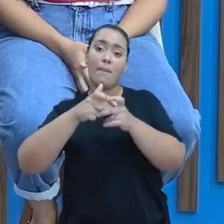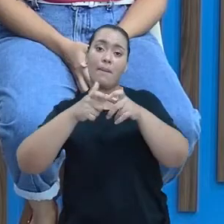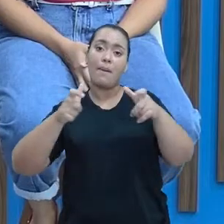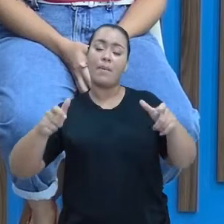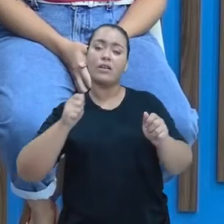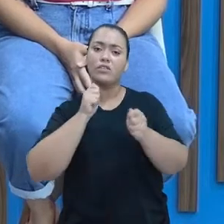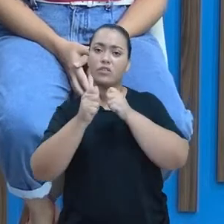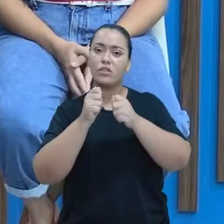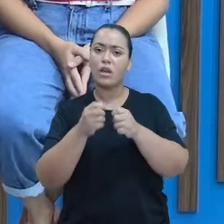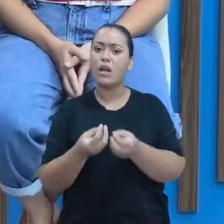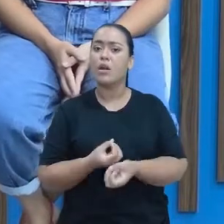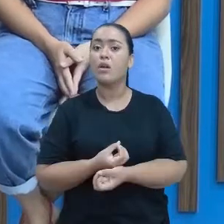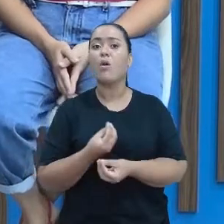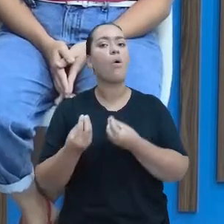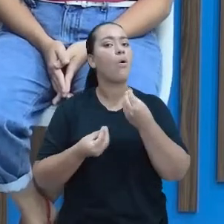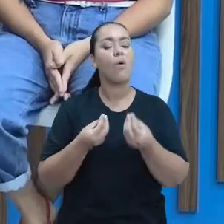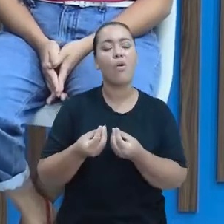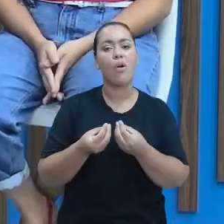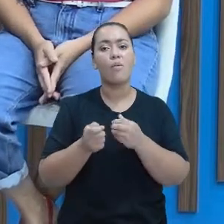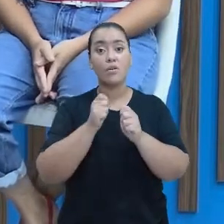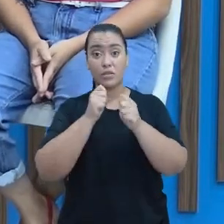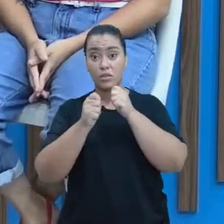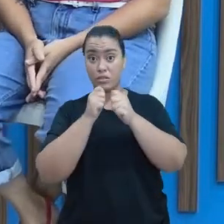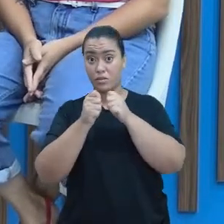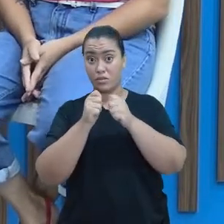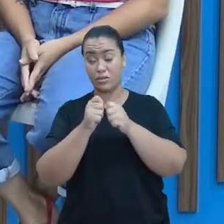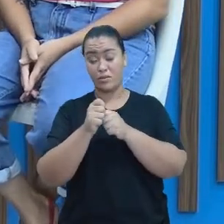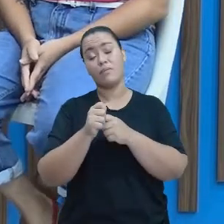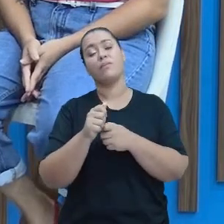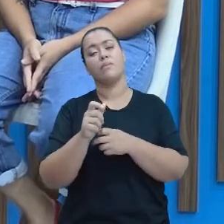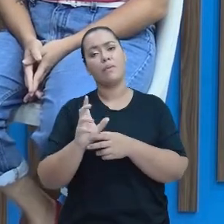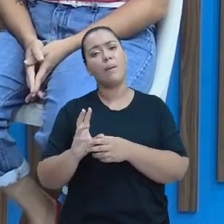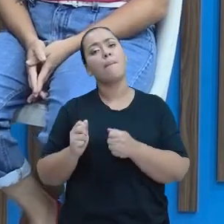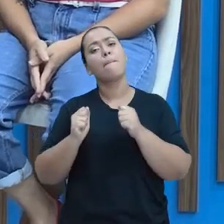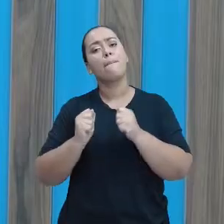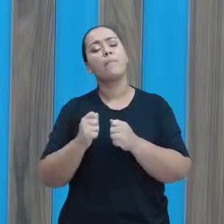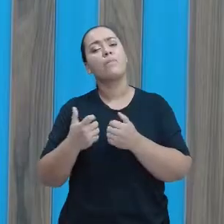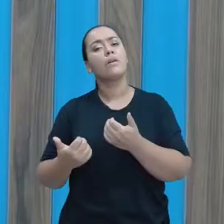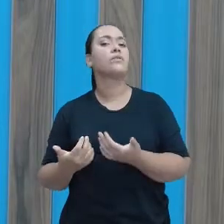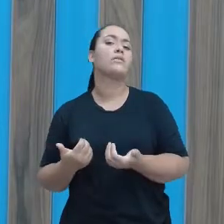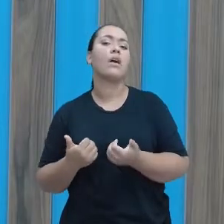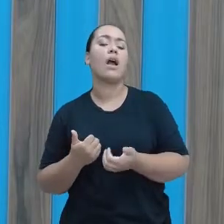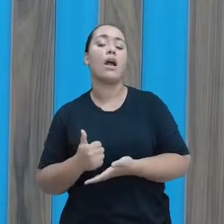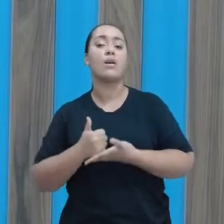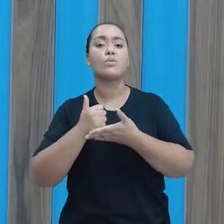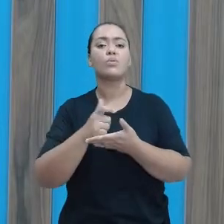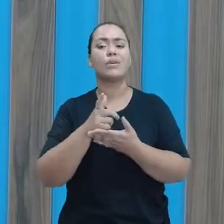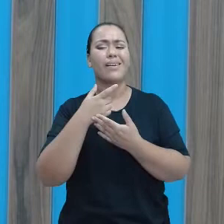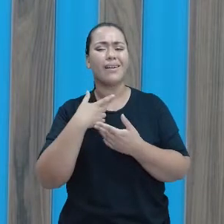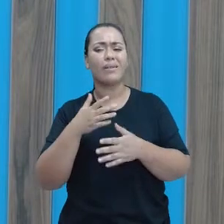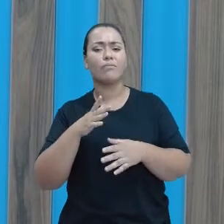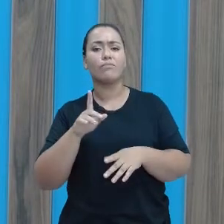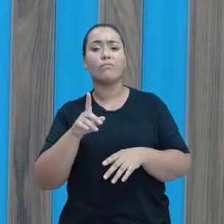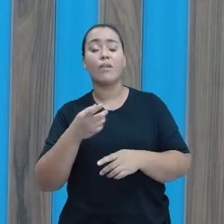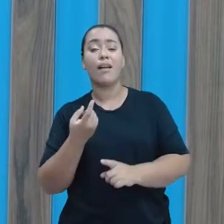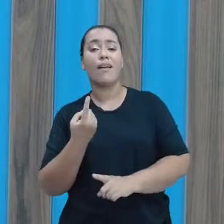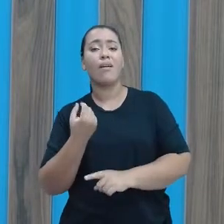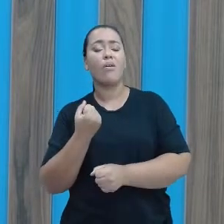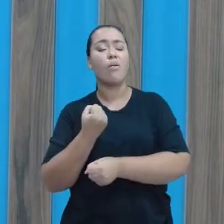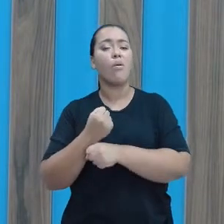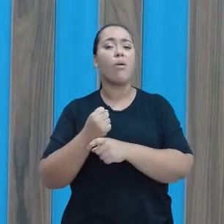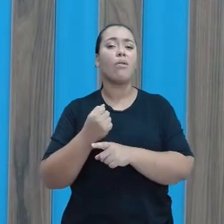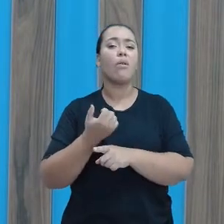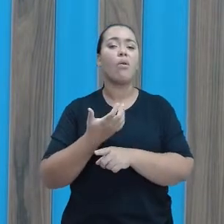a jornalista, elas podem, né, contribuir para esse combate, essa desigualdade de gênero e até a violência, né,